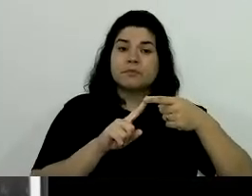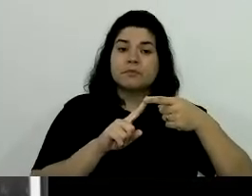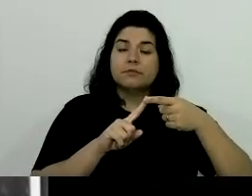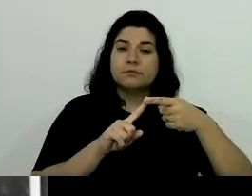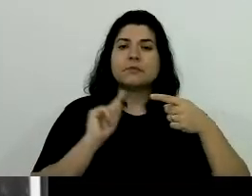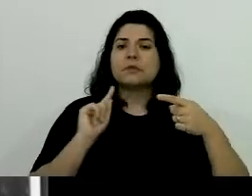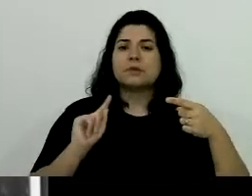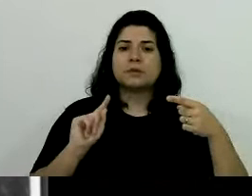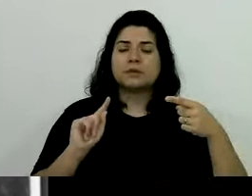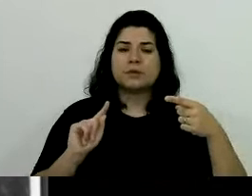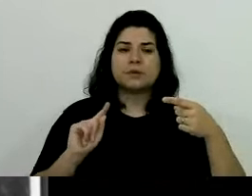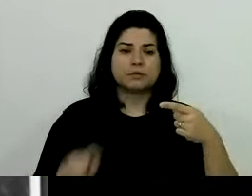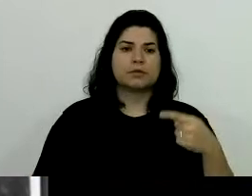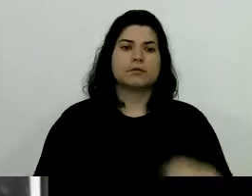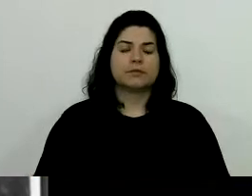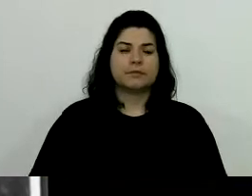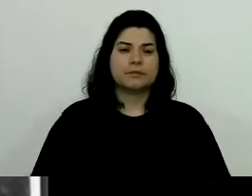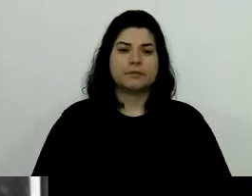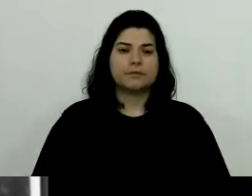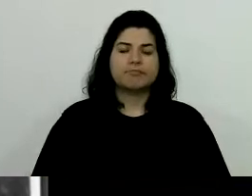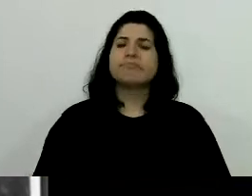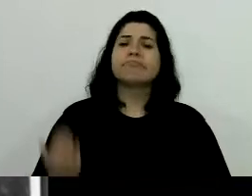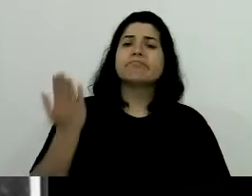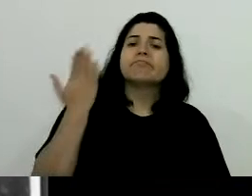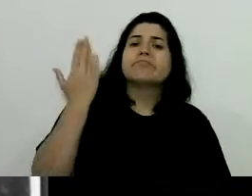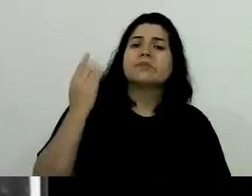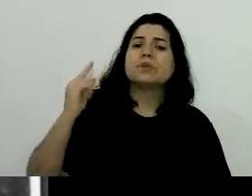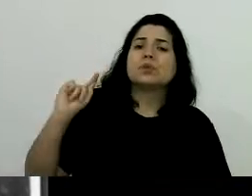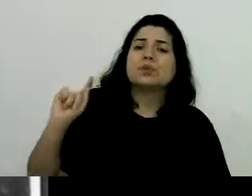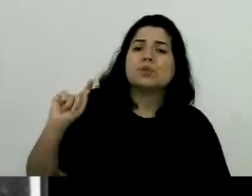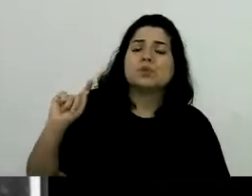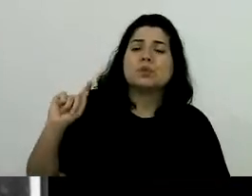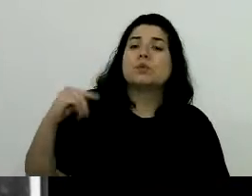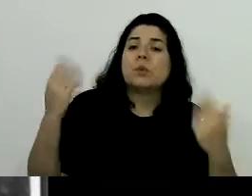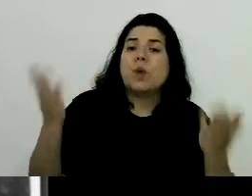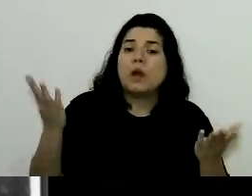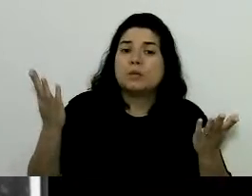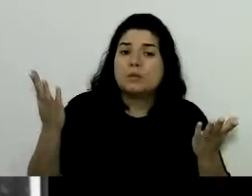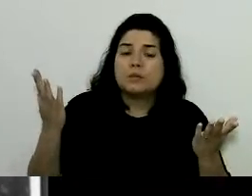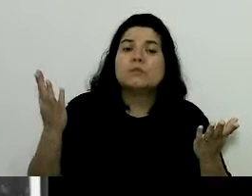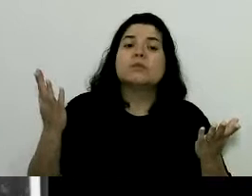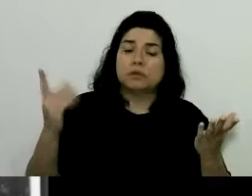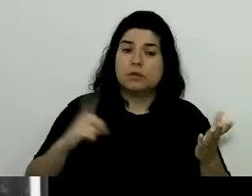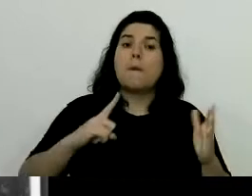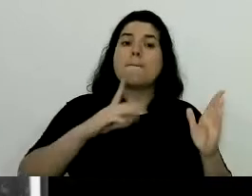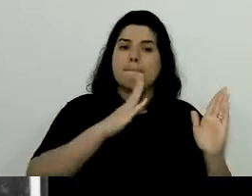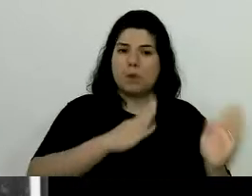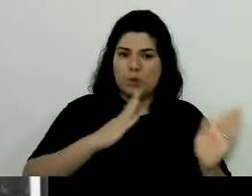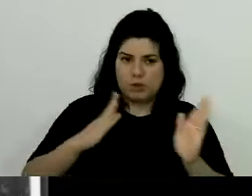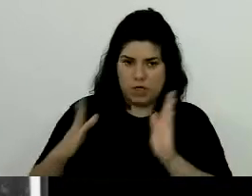O primeiro ponto, né? Quais passados, né? O processo de